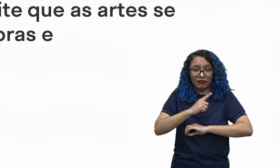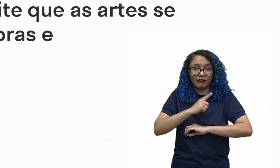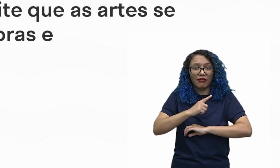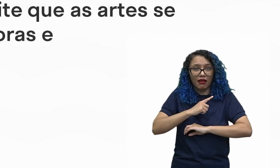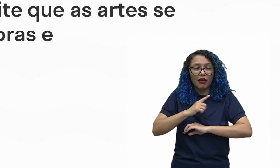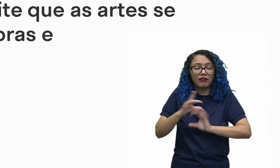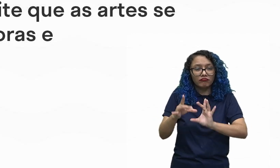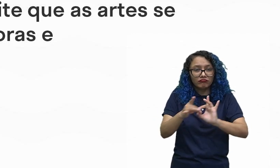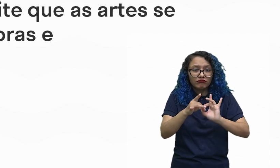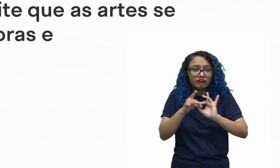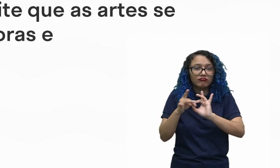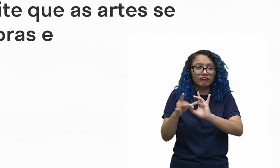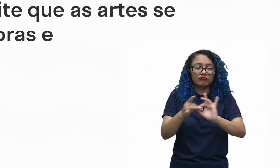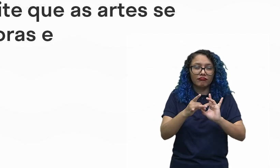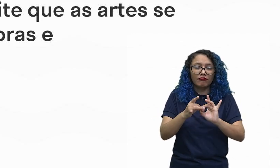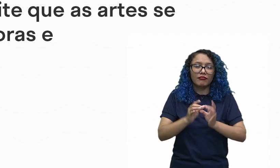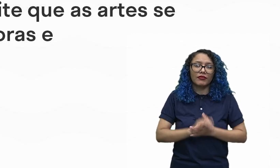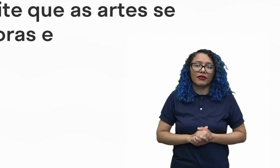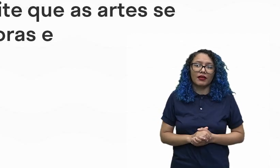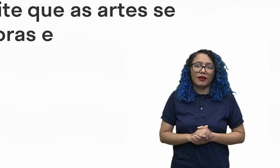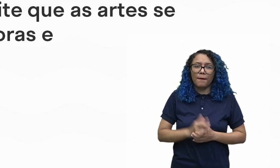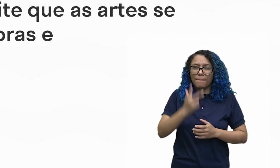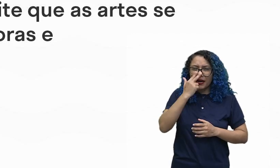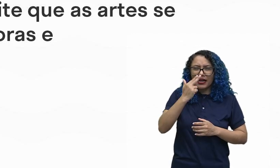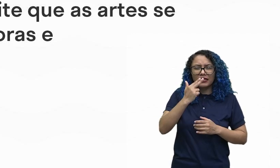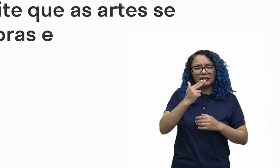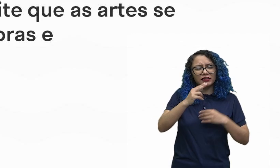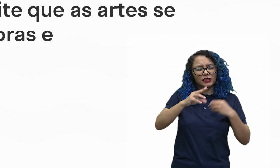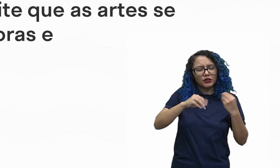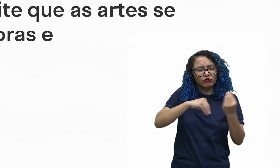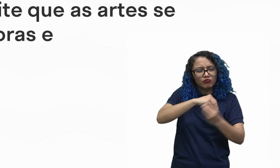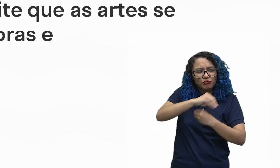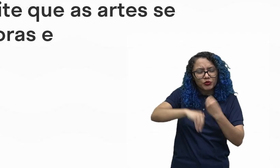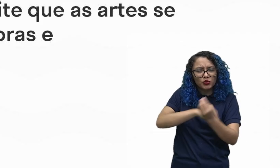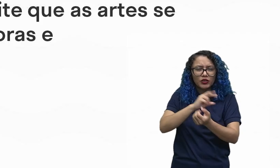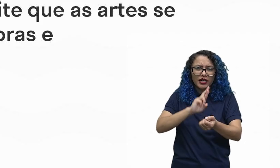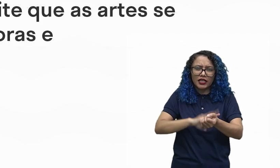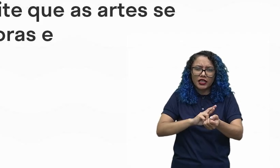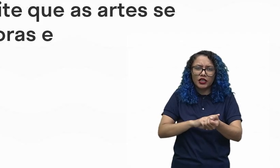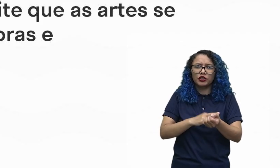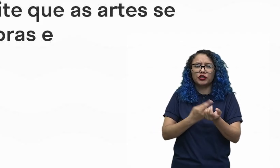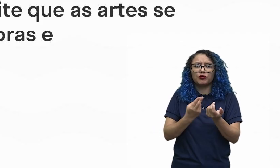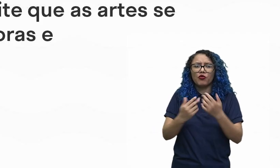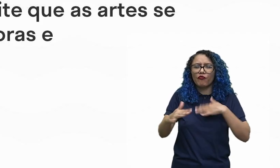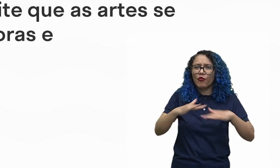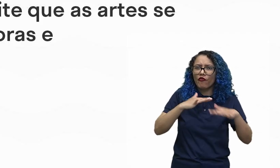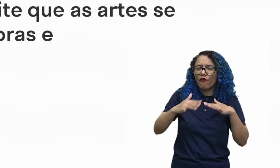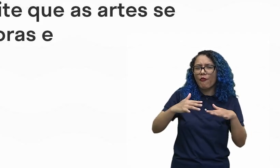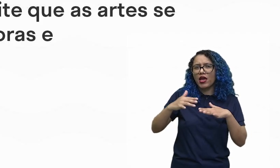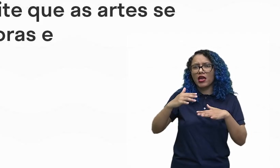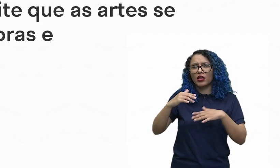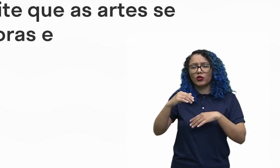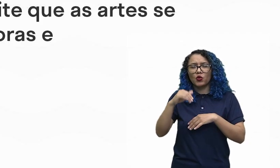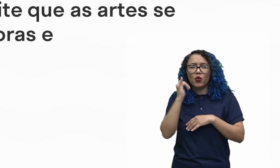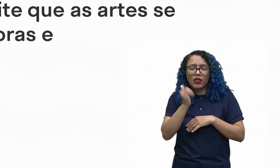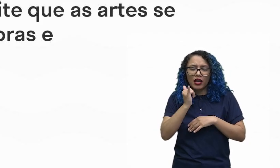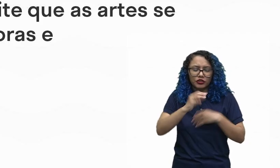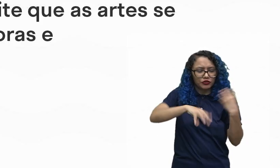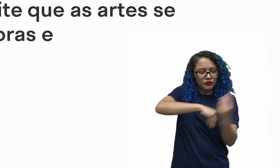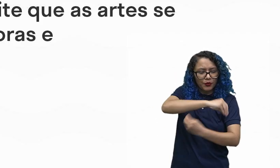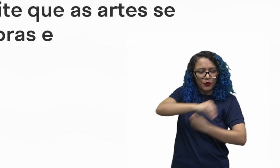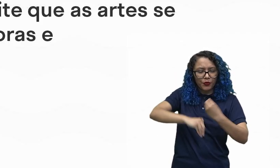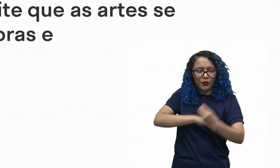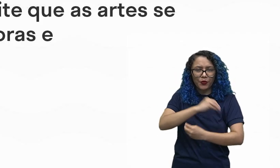nesse contexto. A gente consegue observar que vai trazendo para a gente uma fusão de ritmos, movimentos e narrativas que